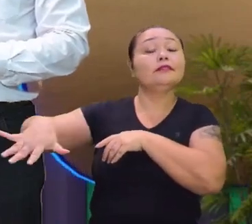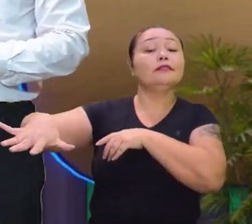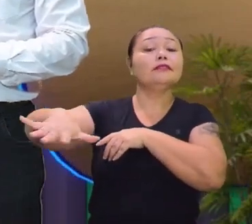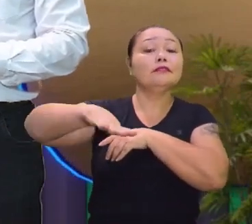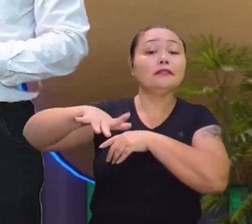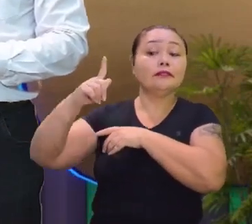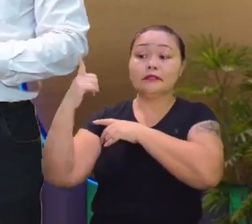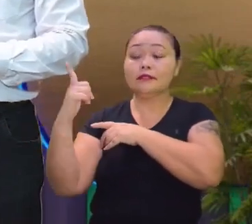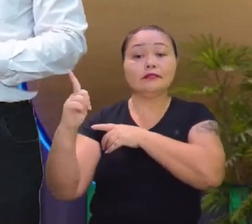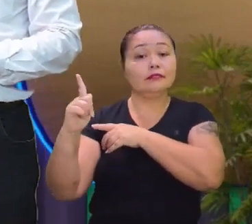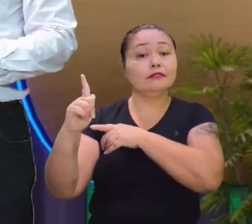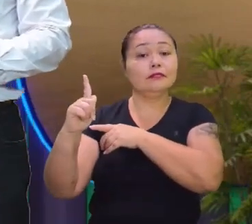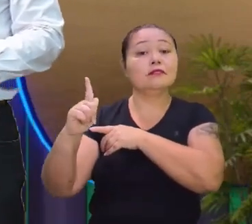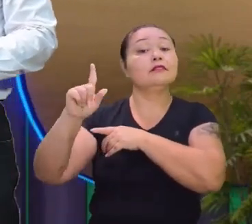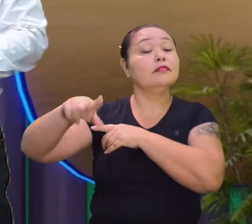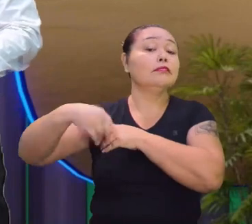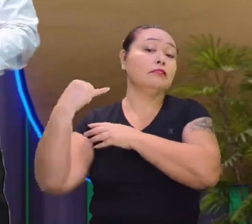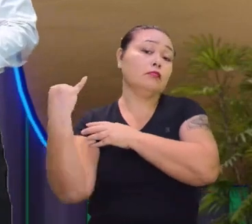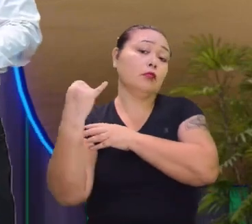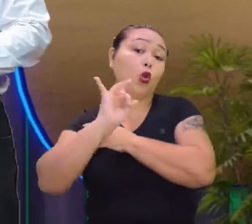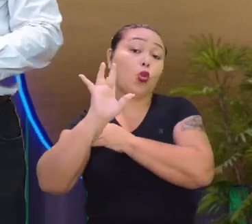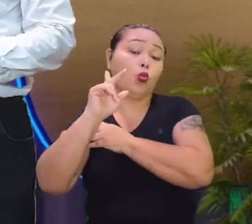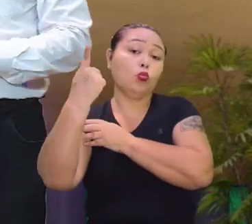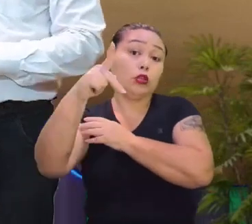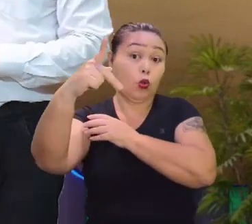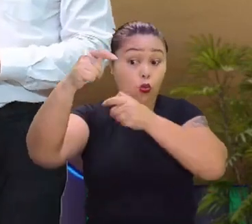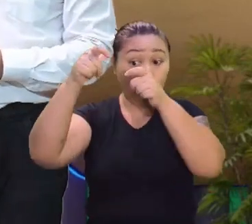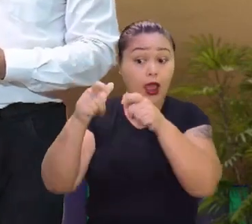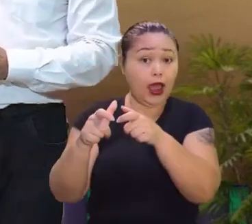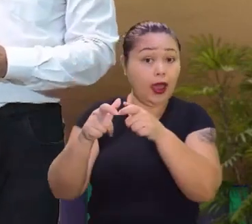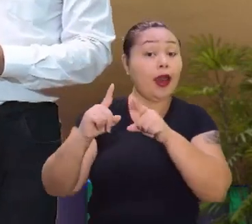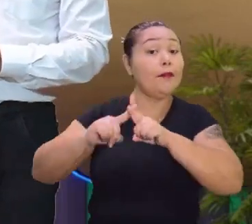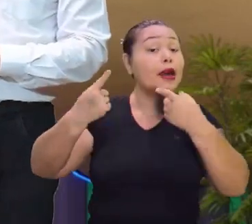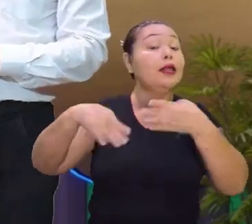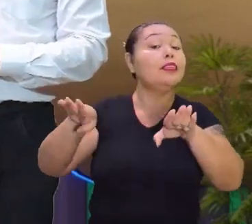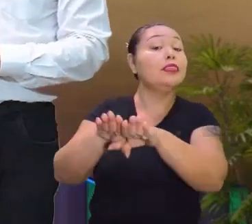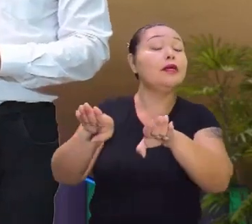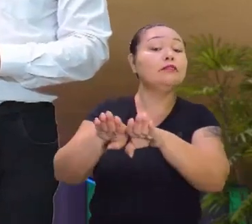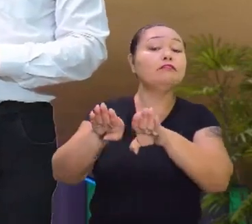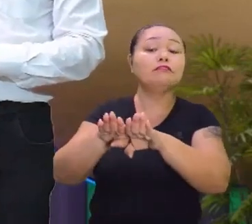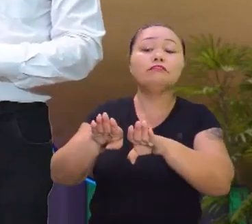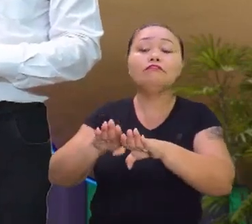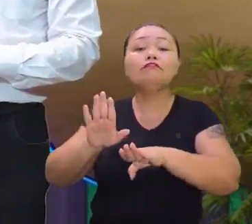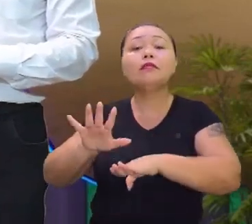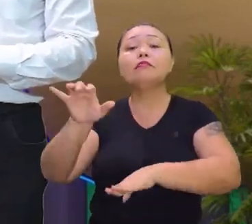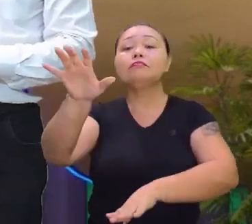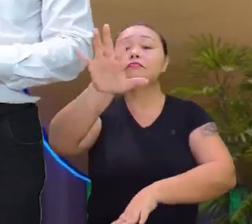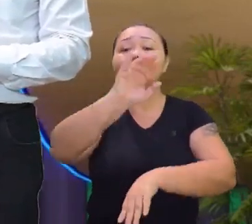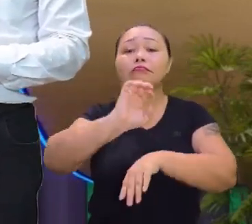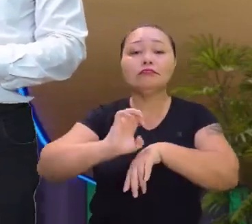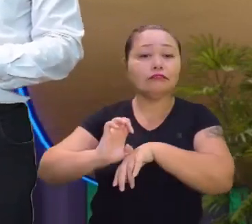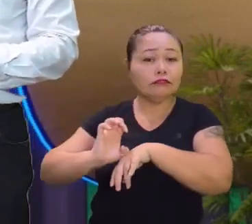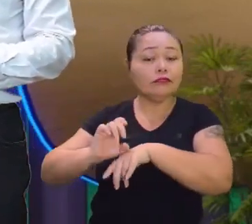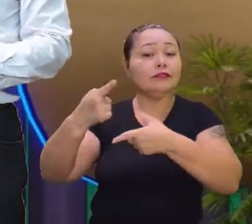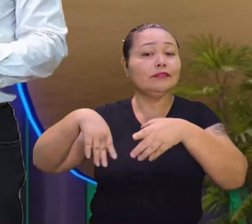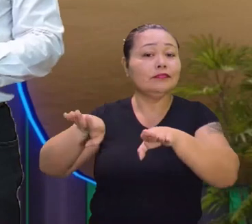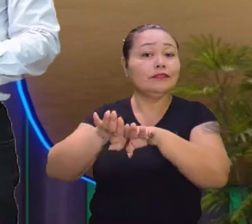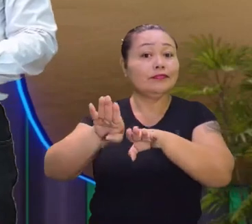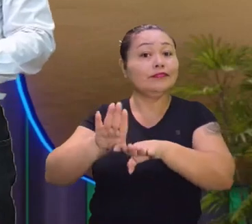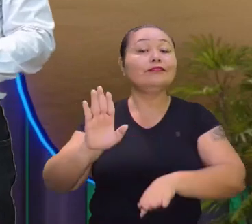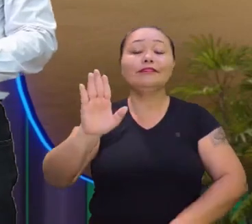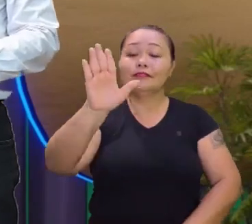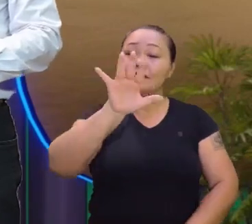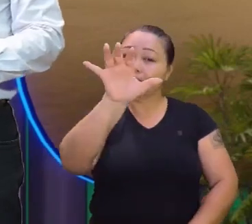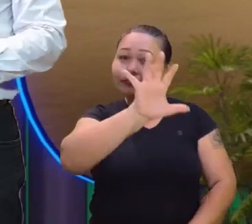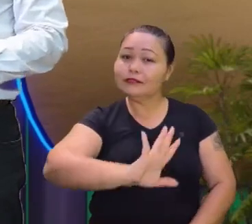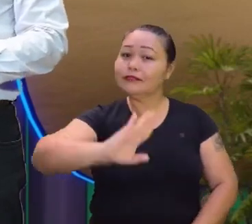espaço geográfico, ele é importante não só para o teu lugar, mas também a nível de estado e até mesmo a nível